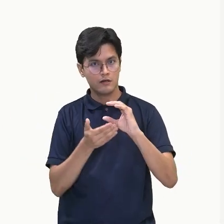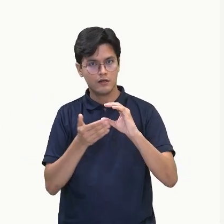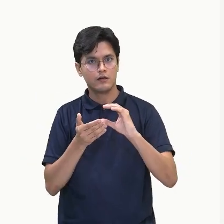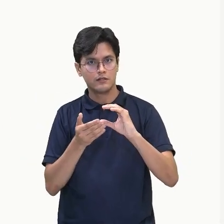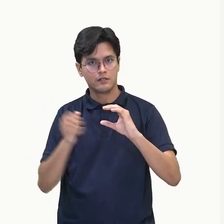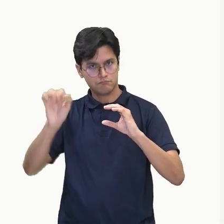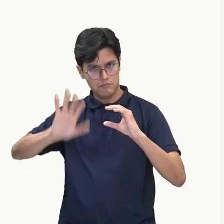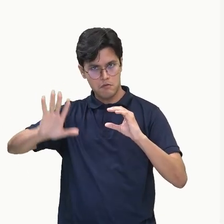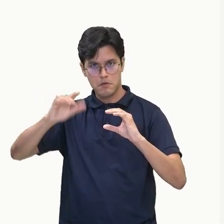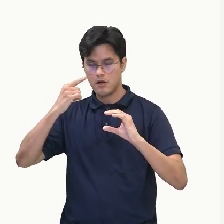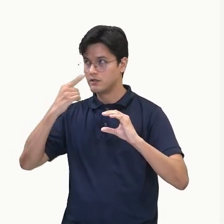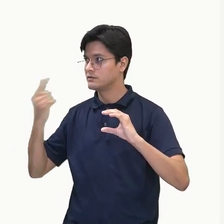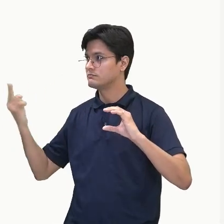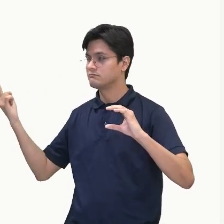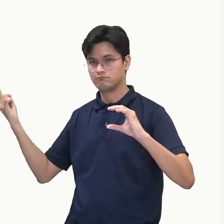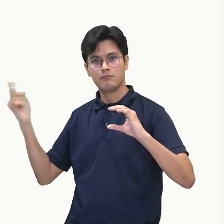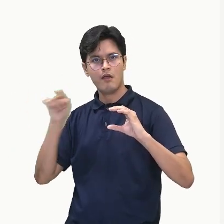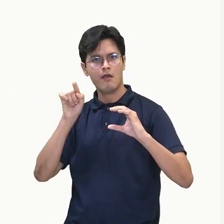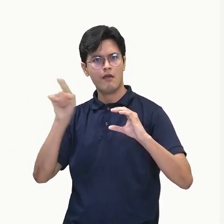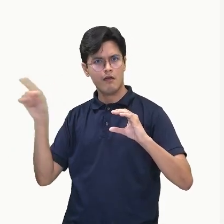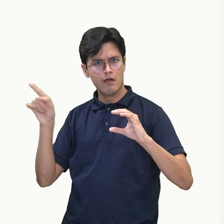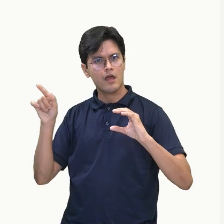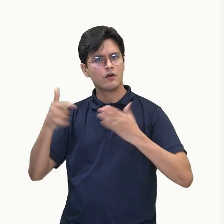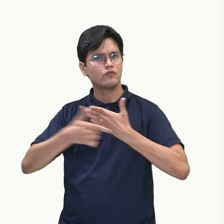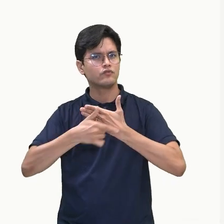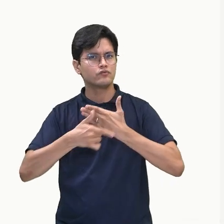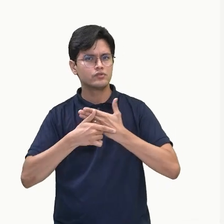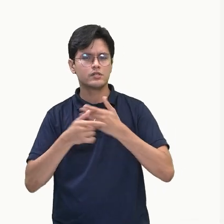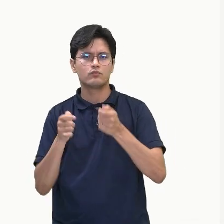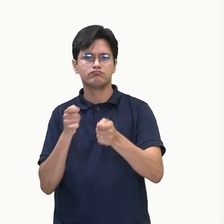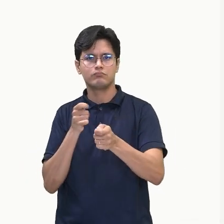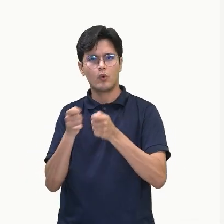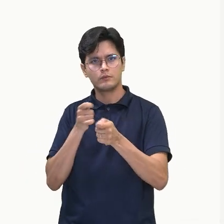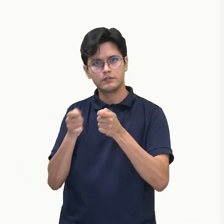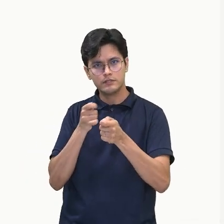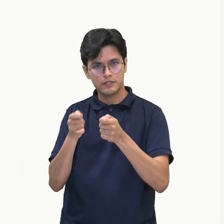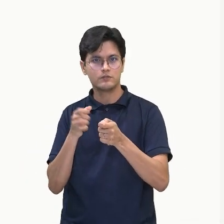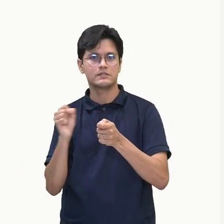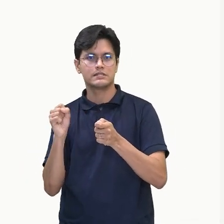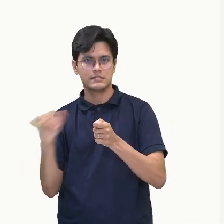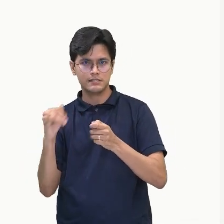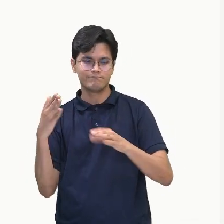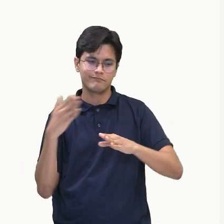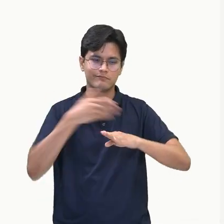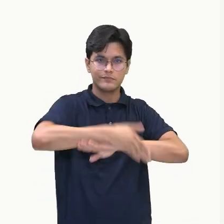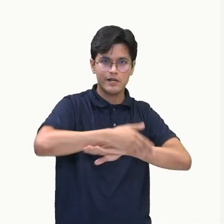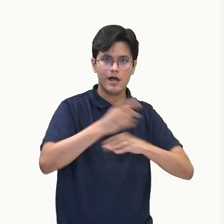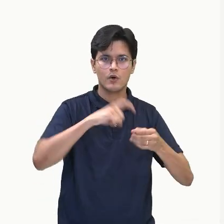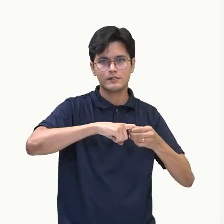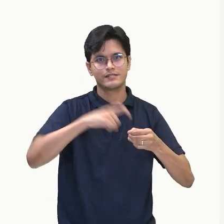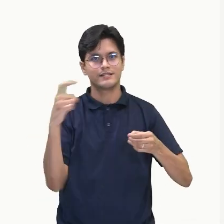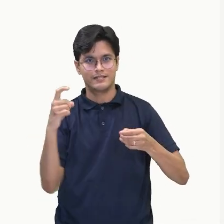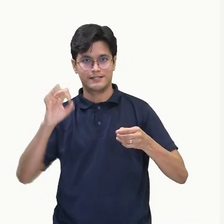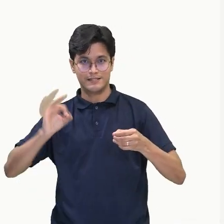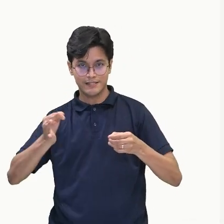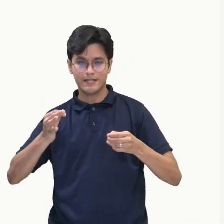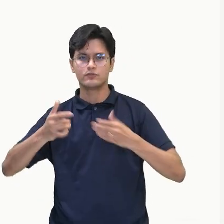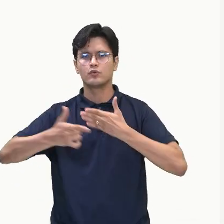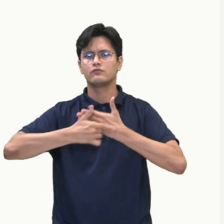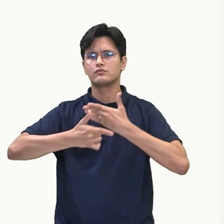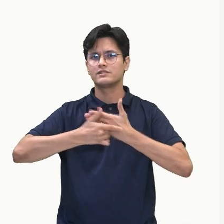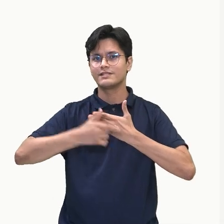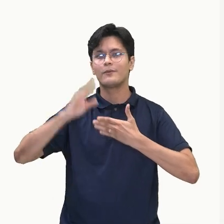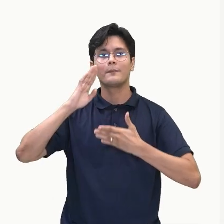imagem, controlando o que entra e o que sai dessa célula. Sua função